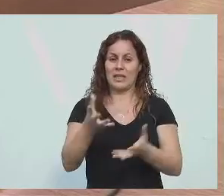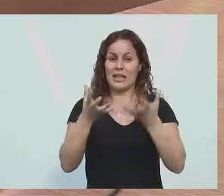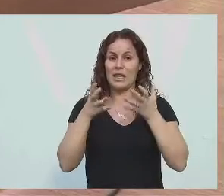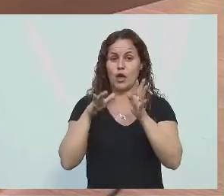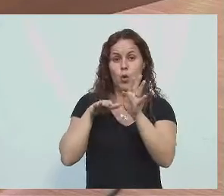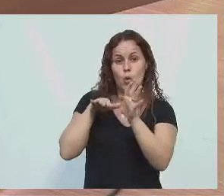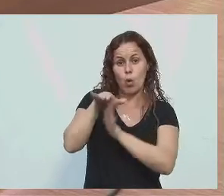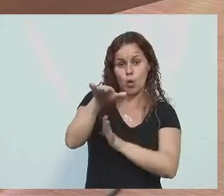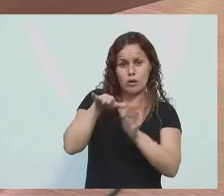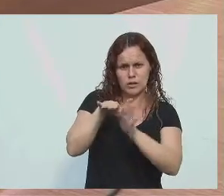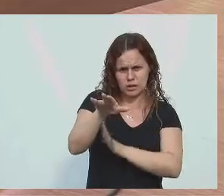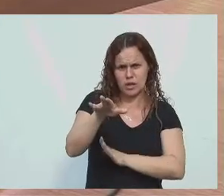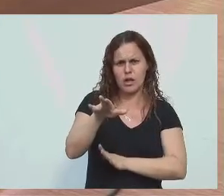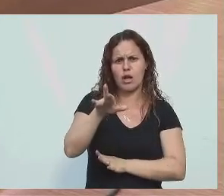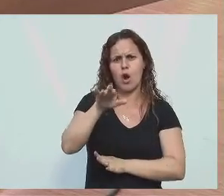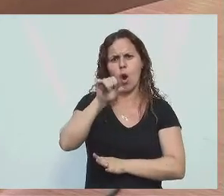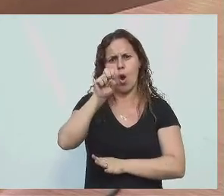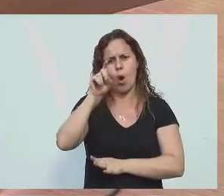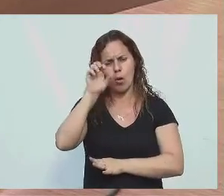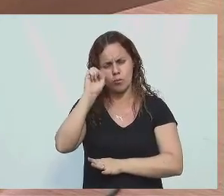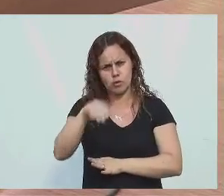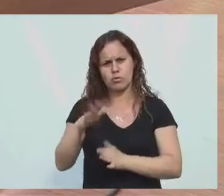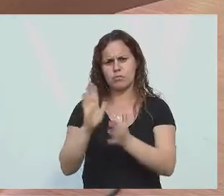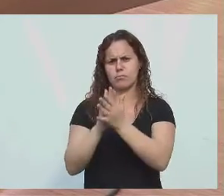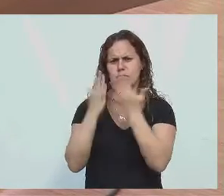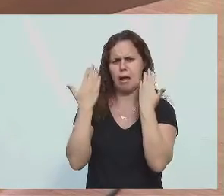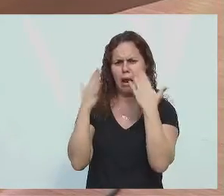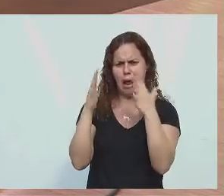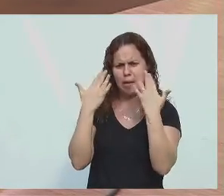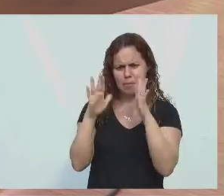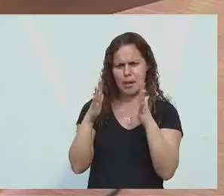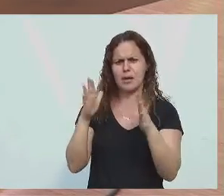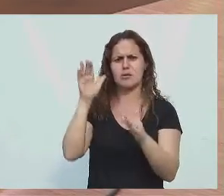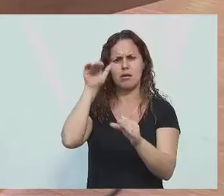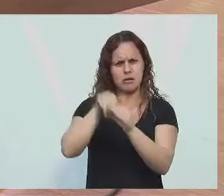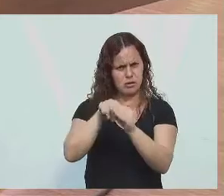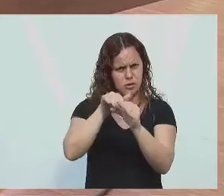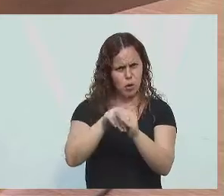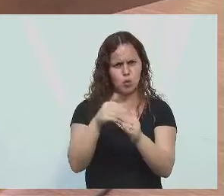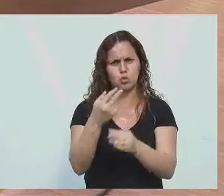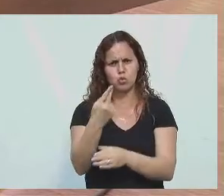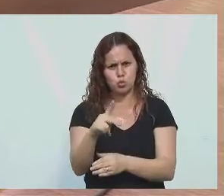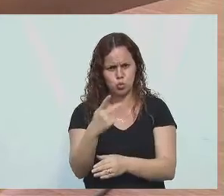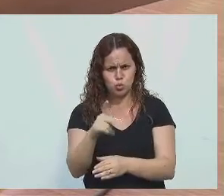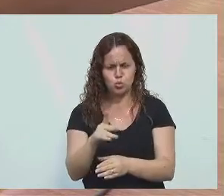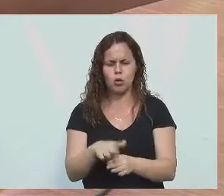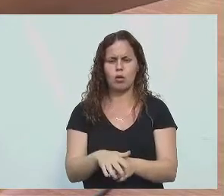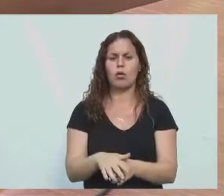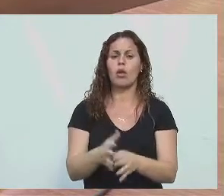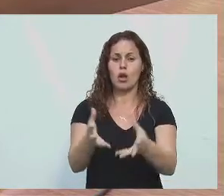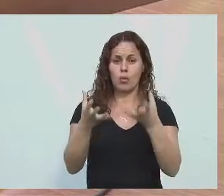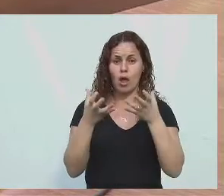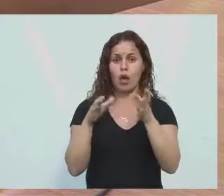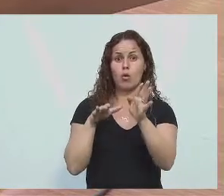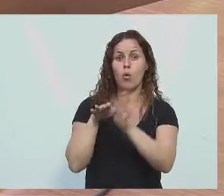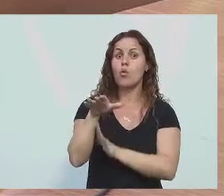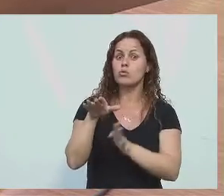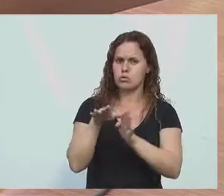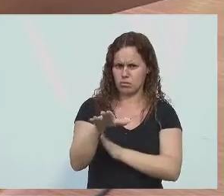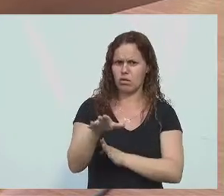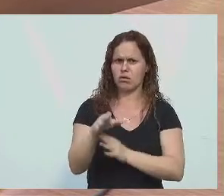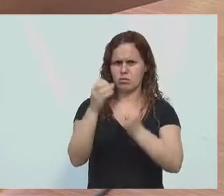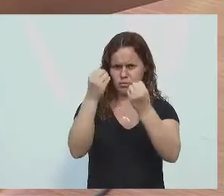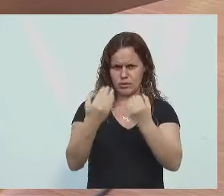conselho. Robson, também, que acabou de chegar, parabéns, Robson, por sua eleição. Tá? Eu quero deixar para vocês, que